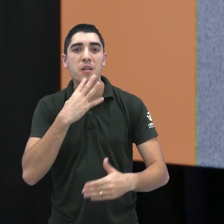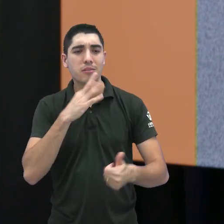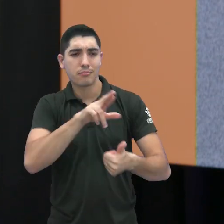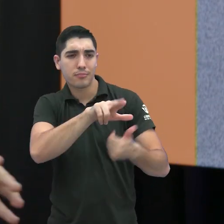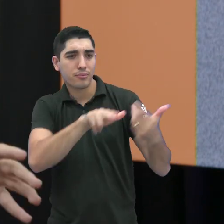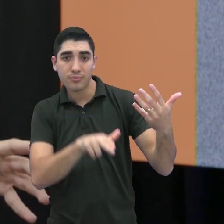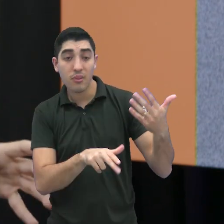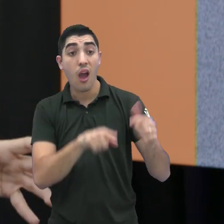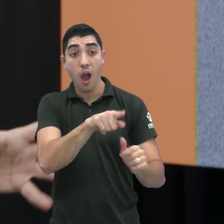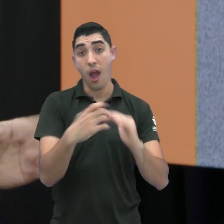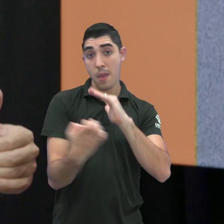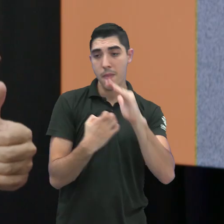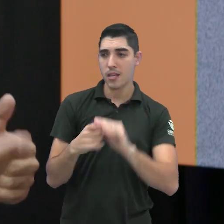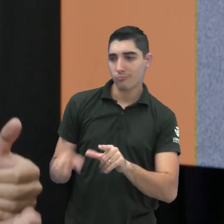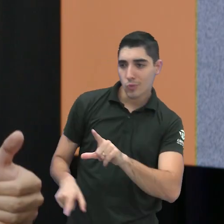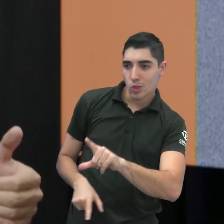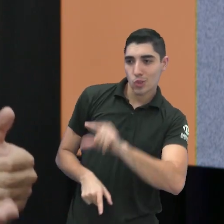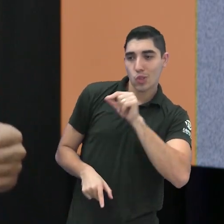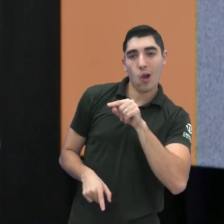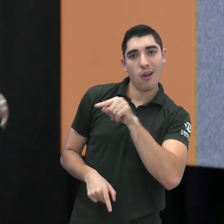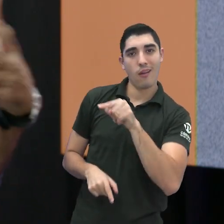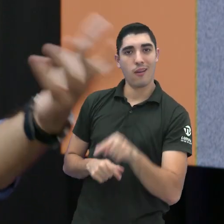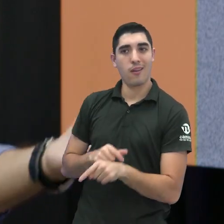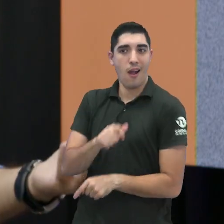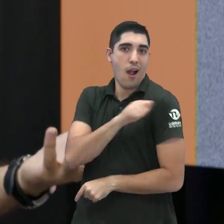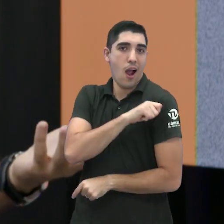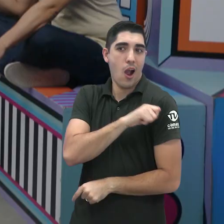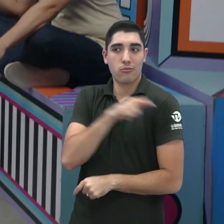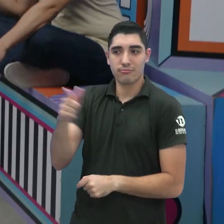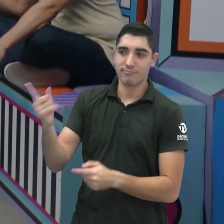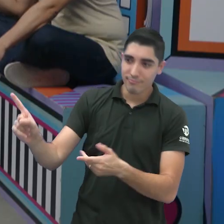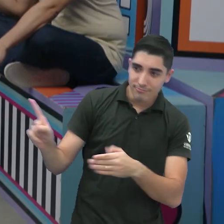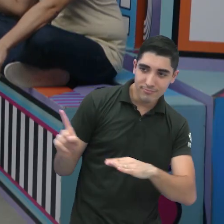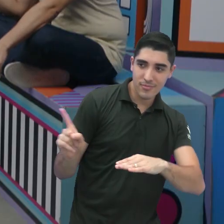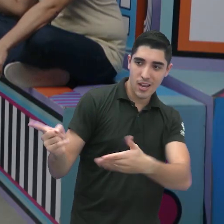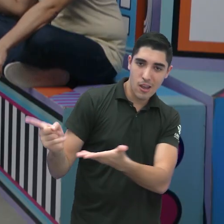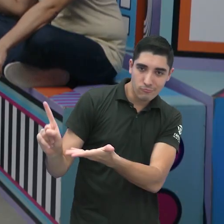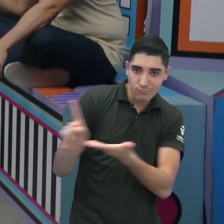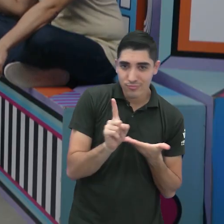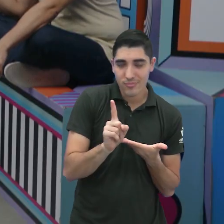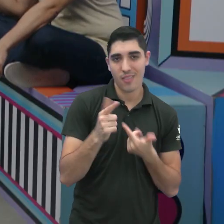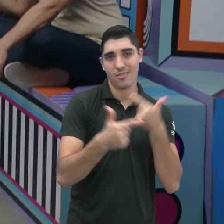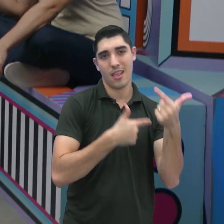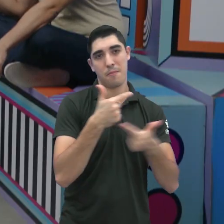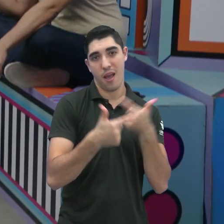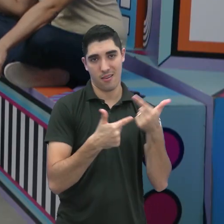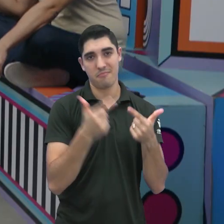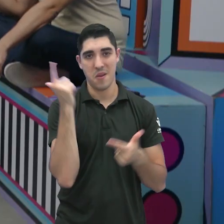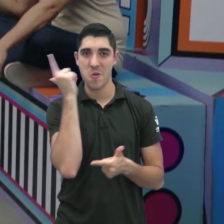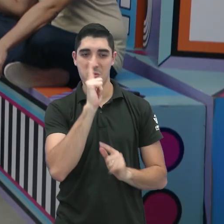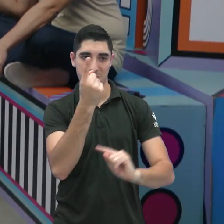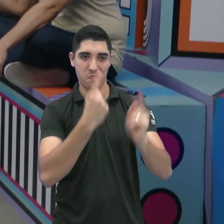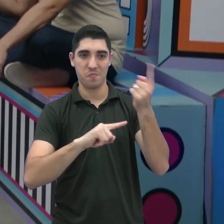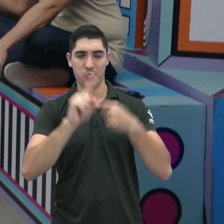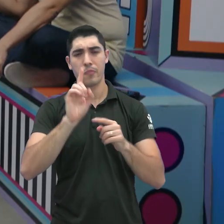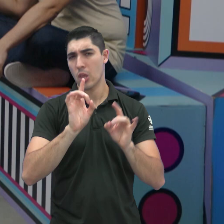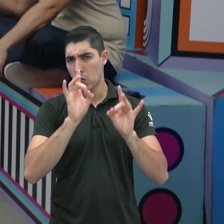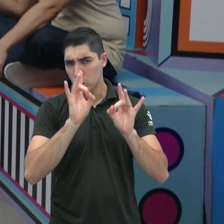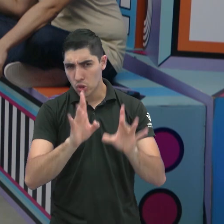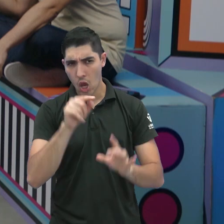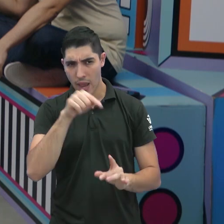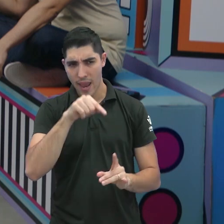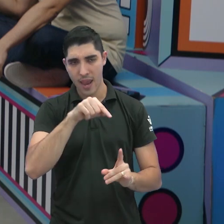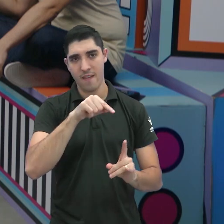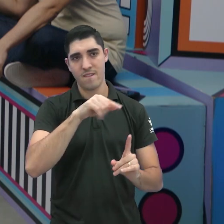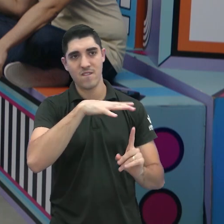empresas acabam selecionando ali, cativando um aluno que às vezes está na dúvida. Todo mundo ganha e não só, né, feiras de estágio,